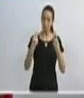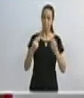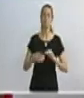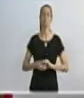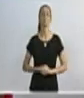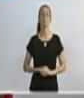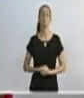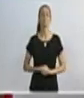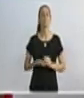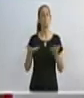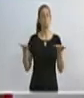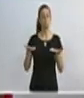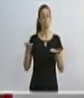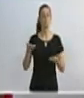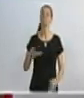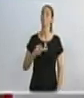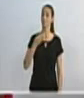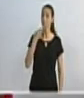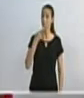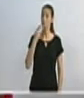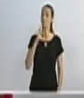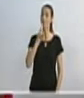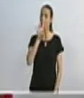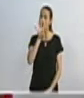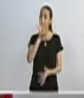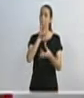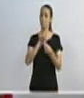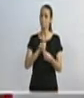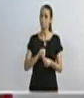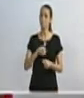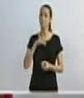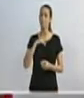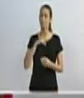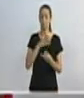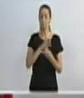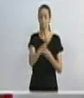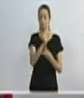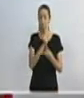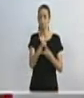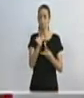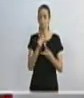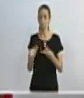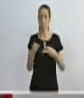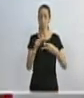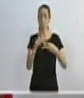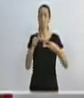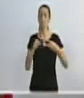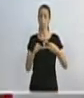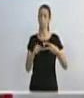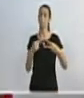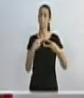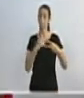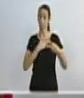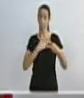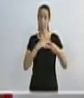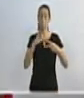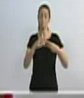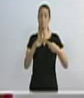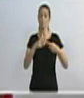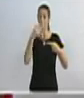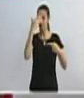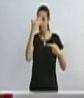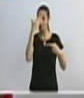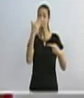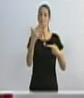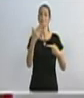minha fala vai ser objetiva, ela tem três vertentes. Duas vertentes me cabe. Primeiro, agradecer